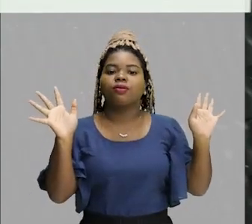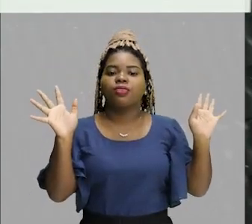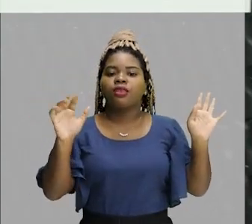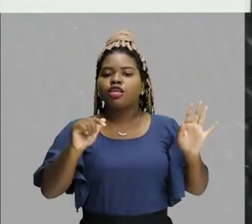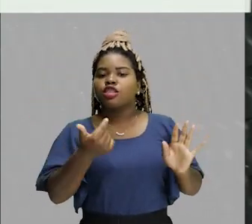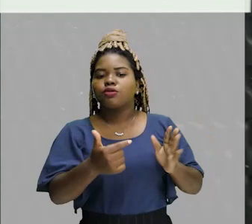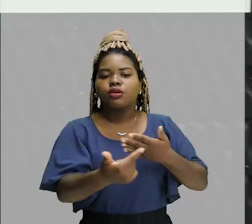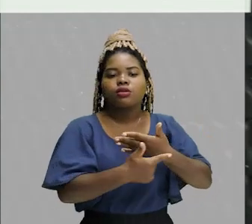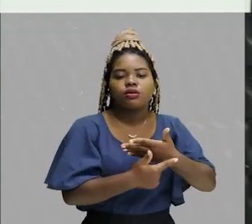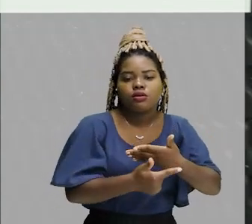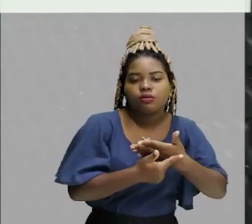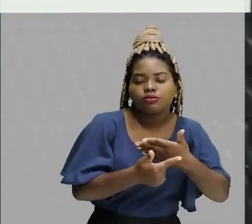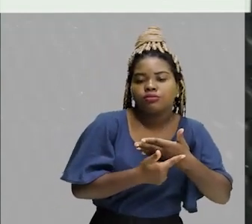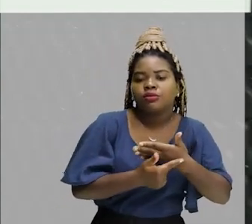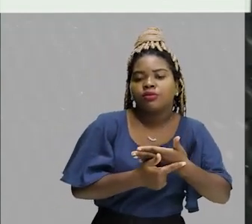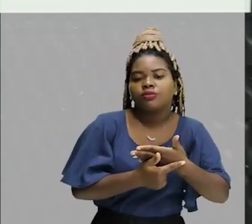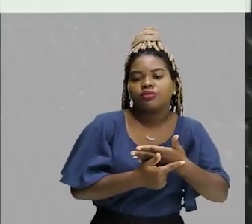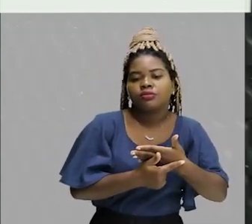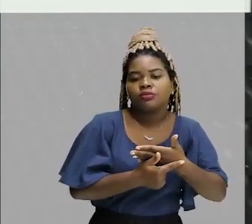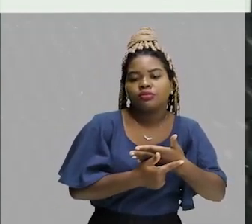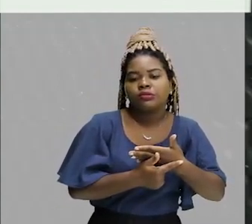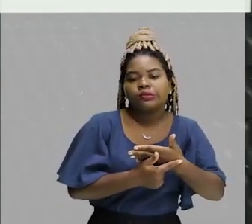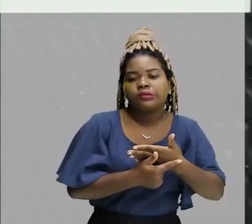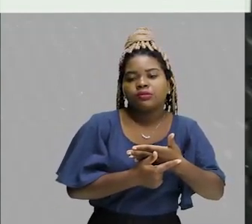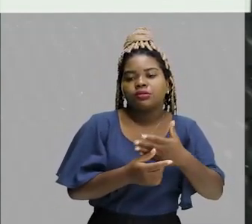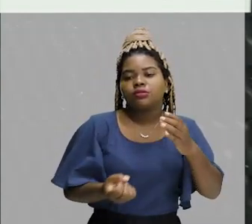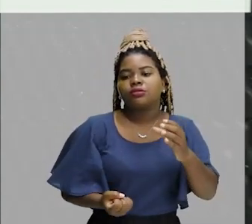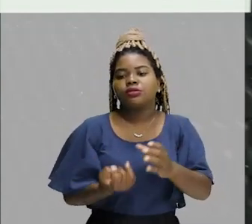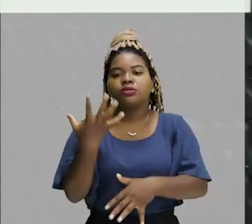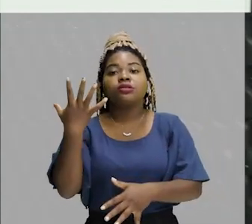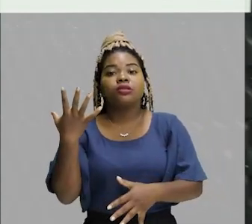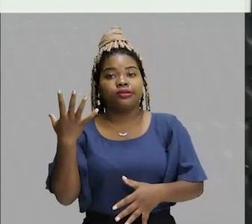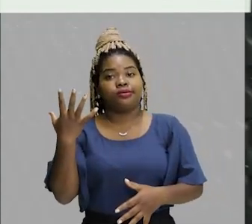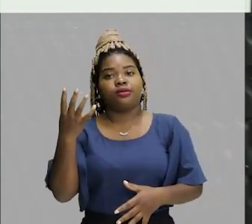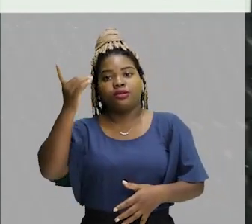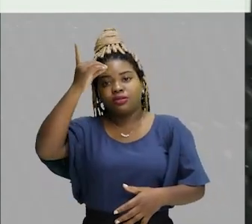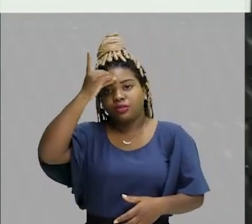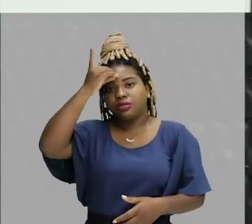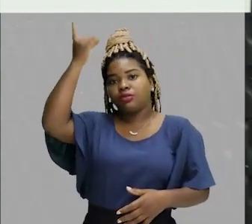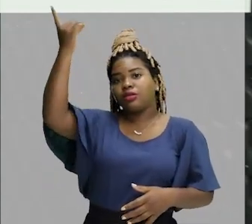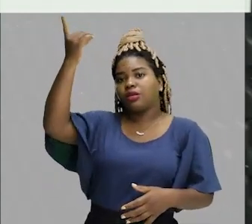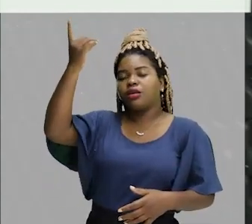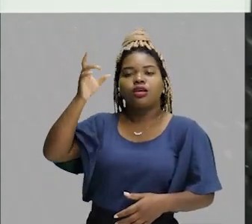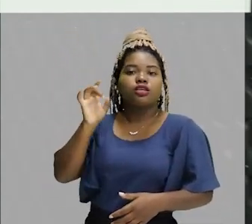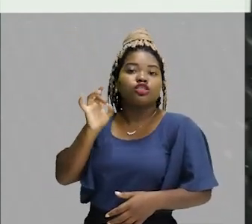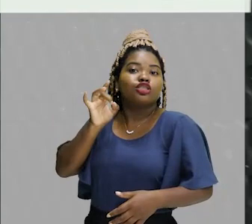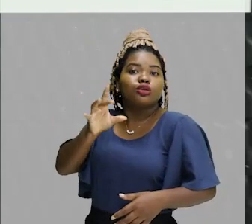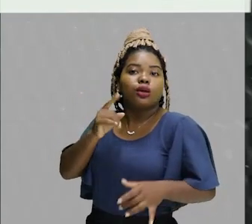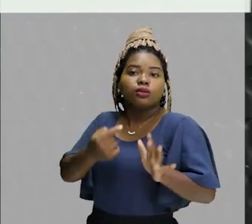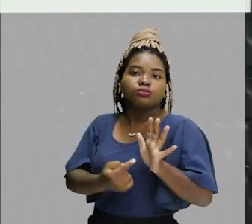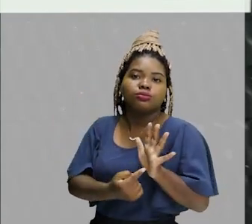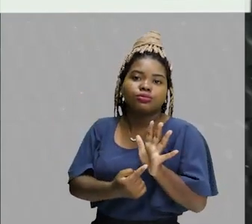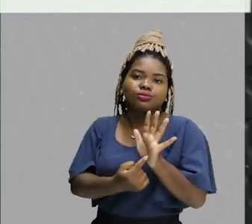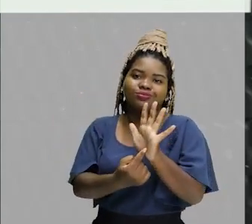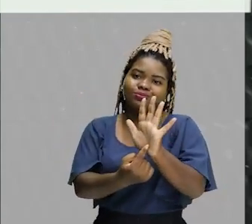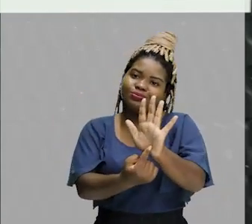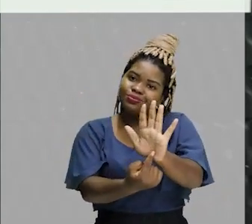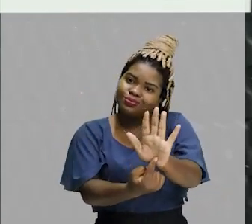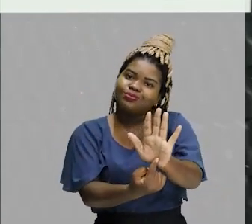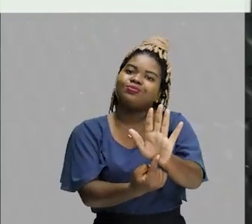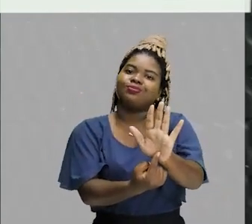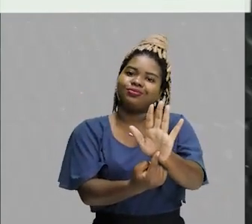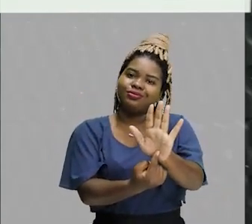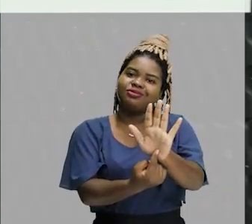um papel de criatividade tão forte. Ela vai apenas demonstrar, como o nome está dizendo aqui. É